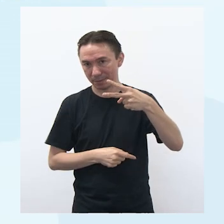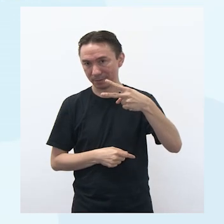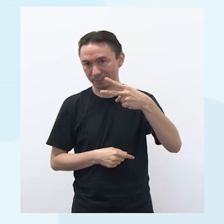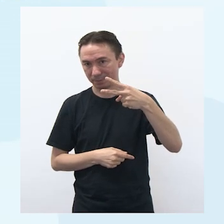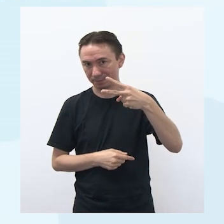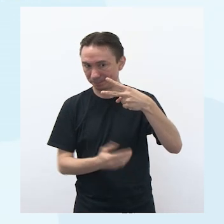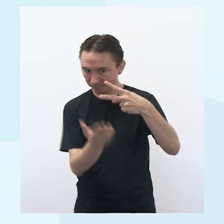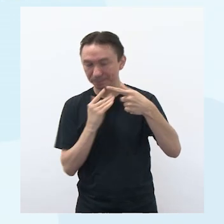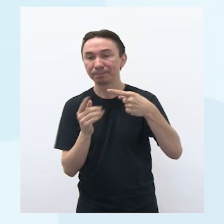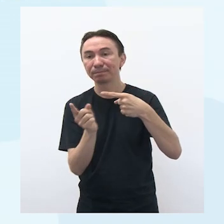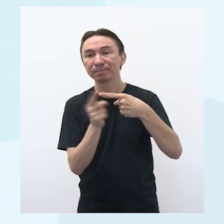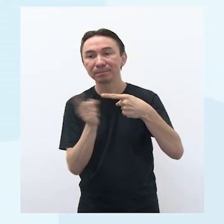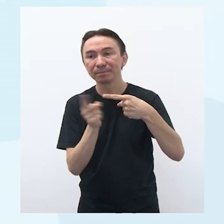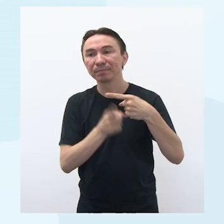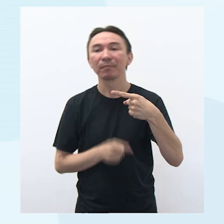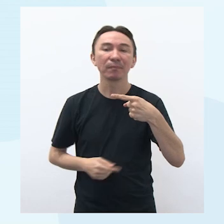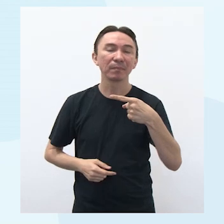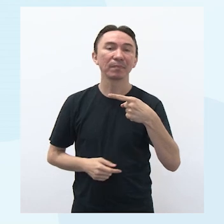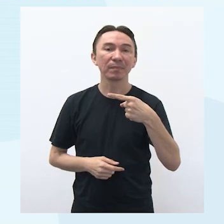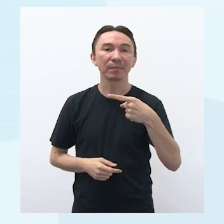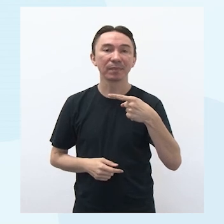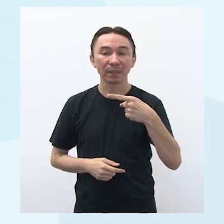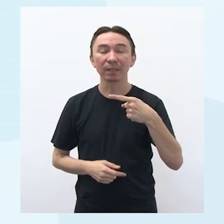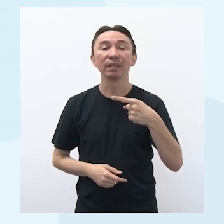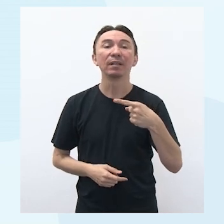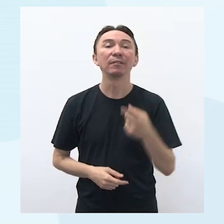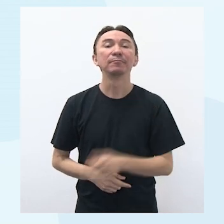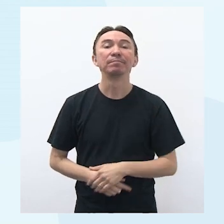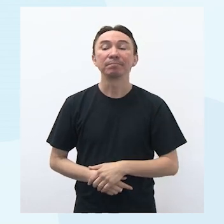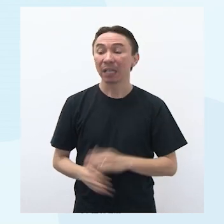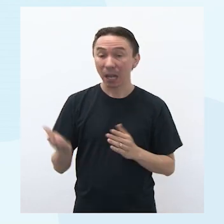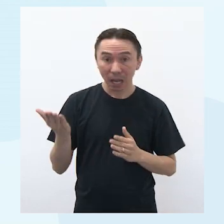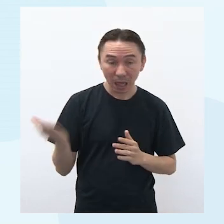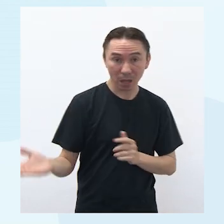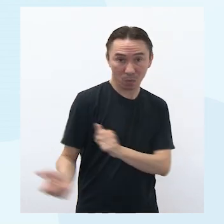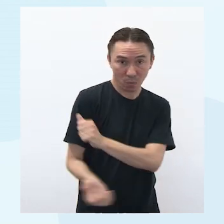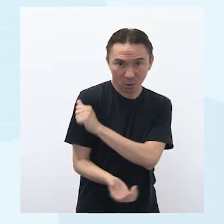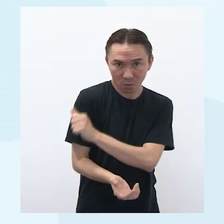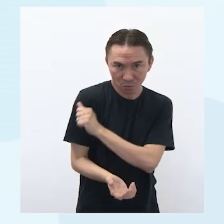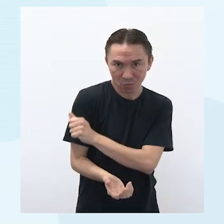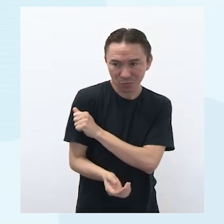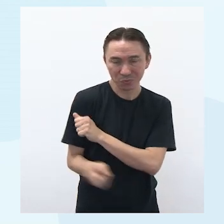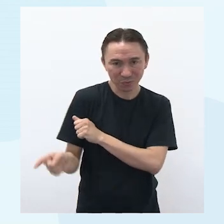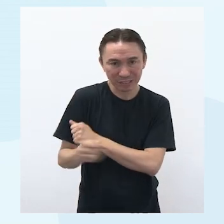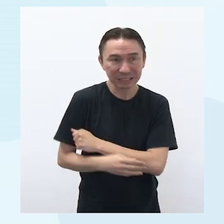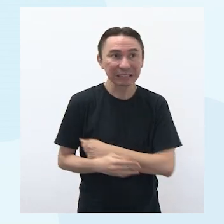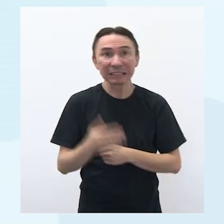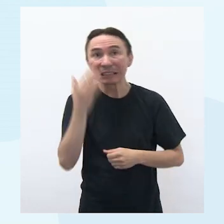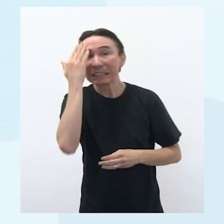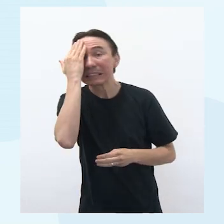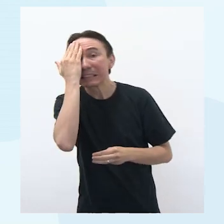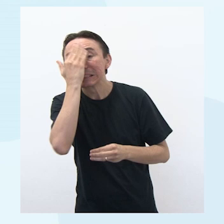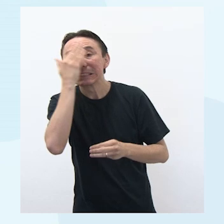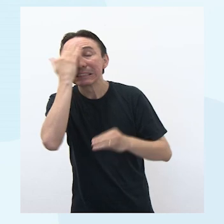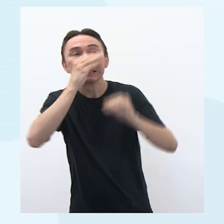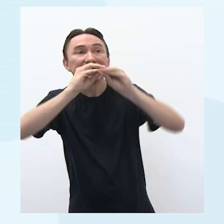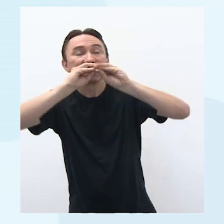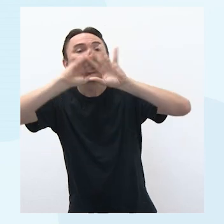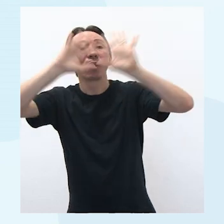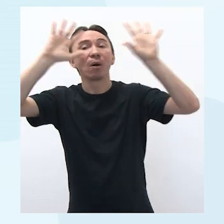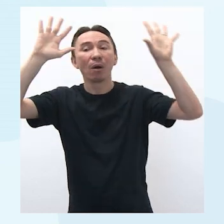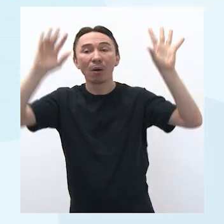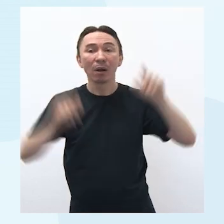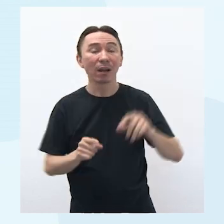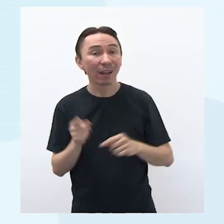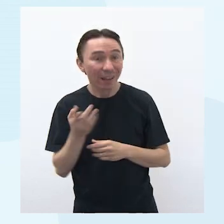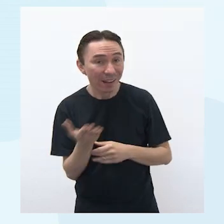a gente pode fazer para que os nossos estudantes compreendam esse significado e o sentido dessa vivência